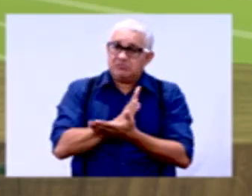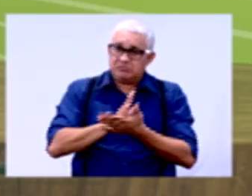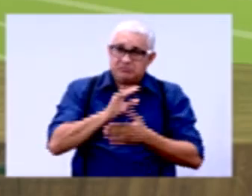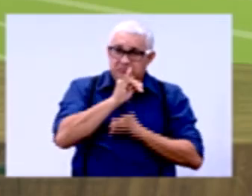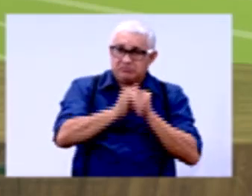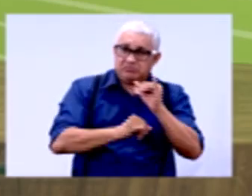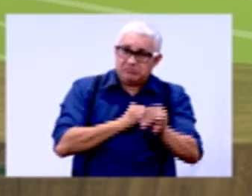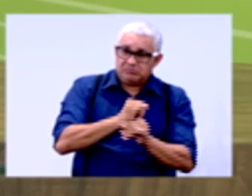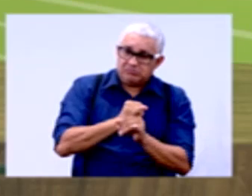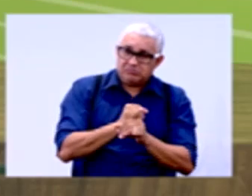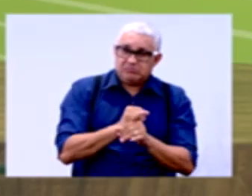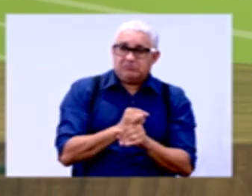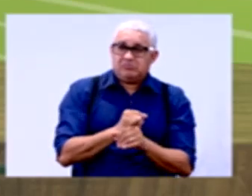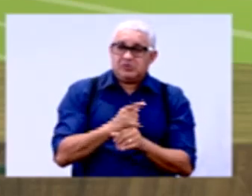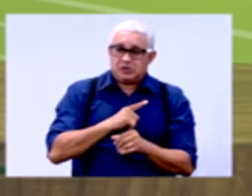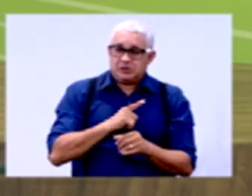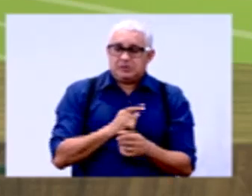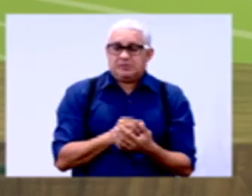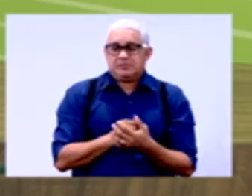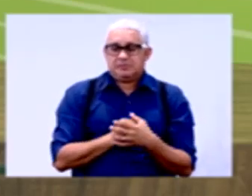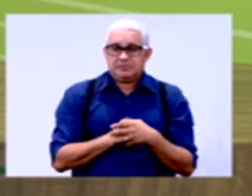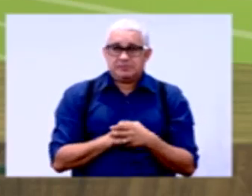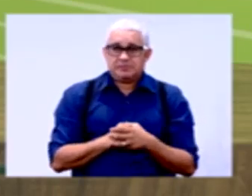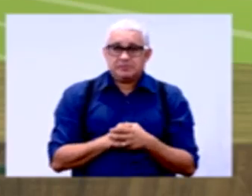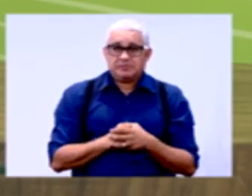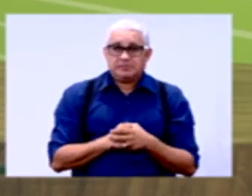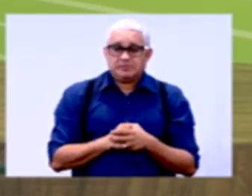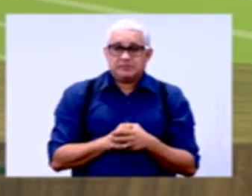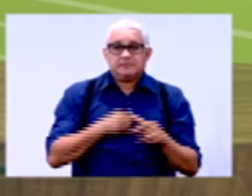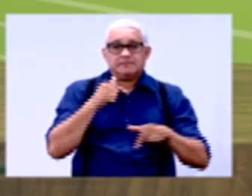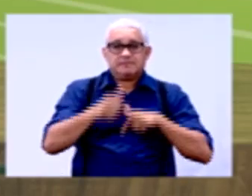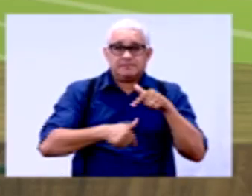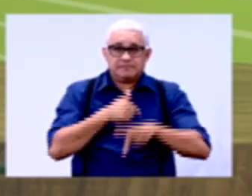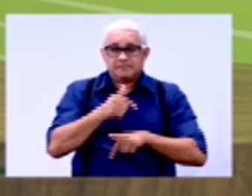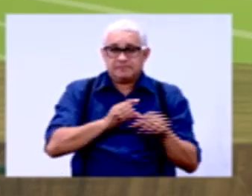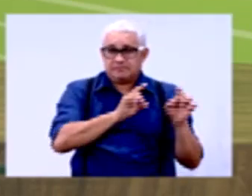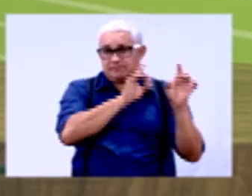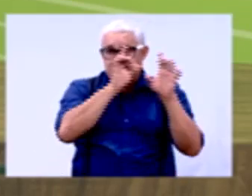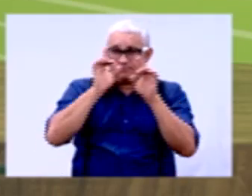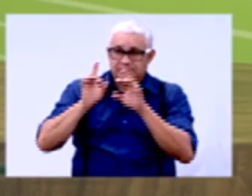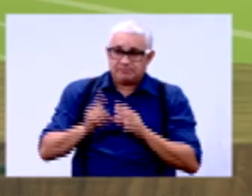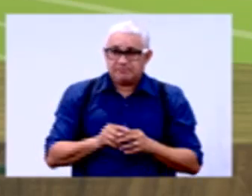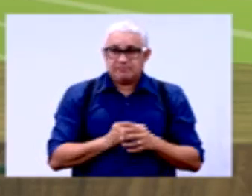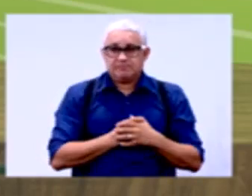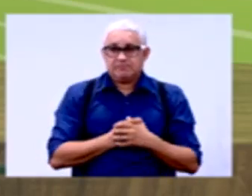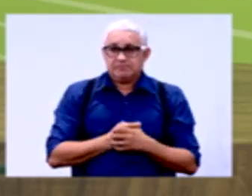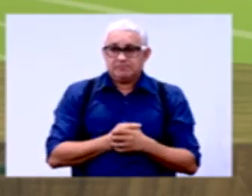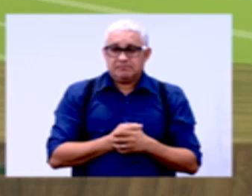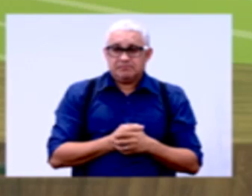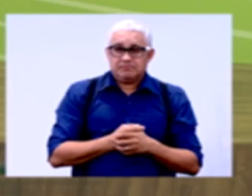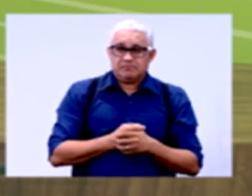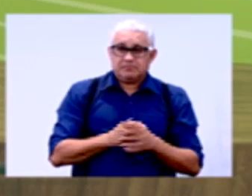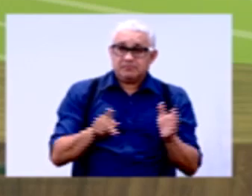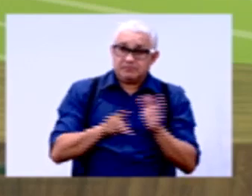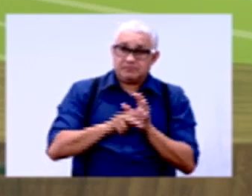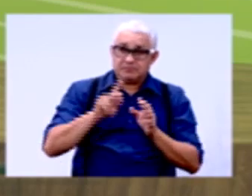navegadores praticamente já estão trabalhando especificamente com recursos do